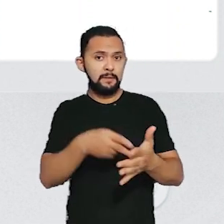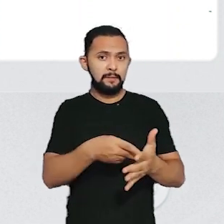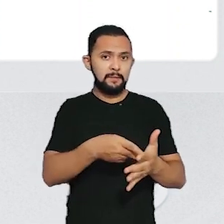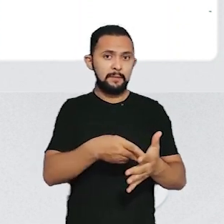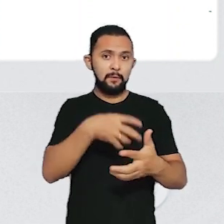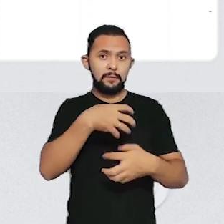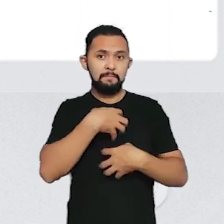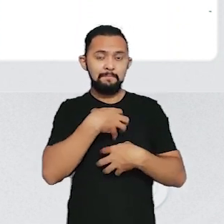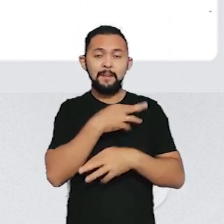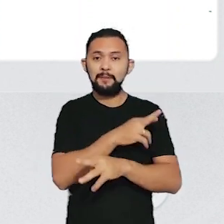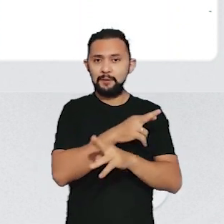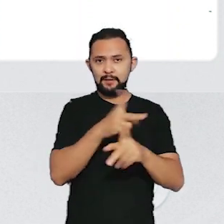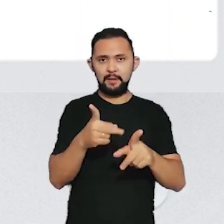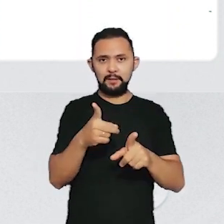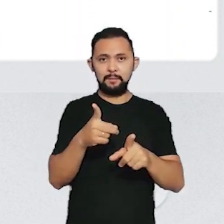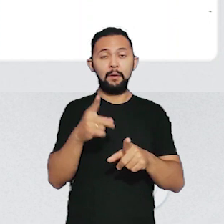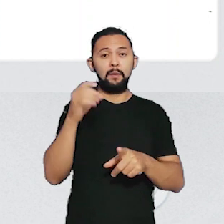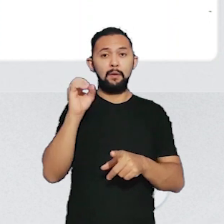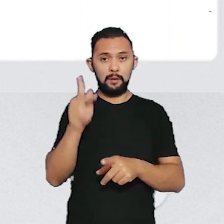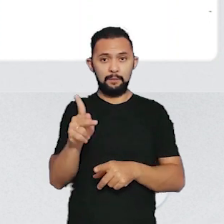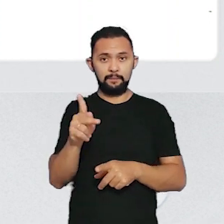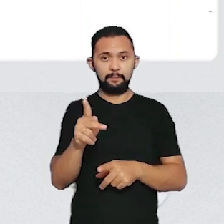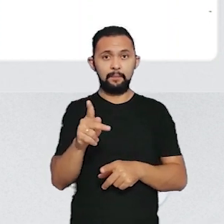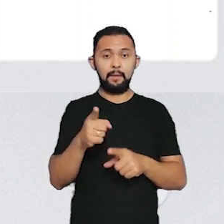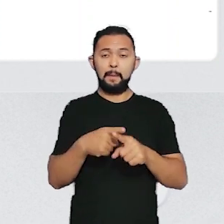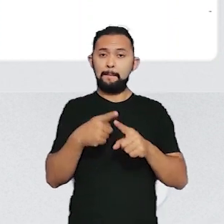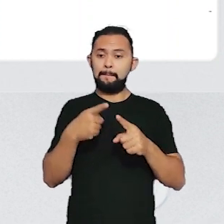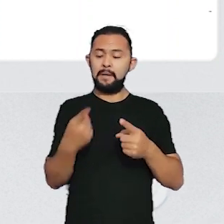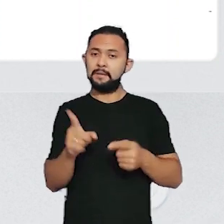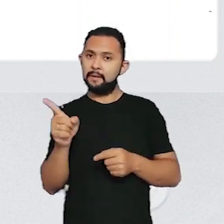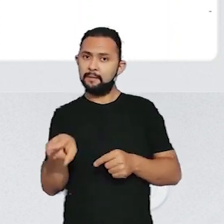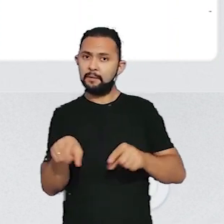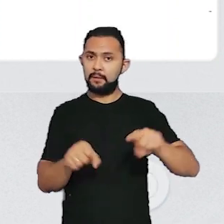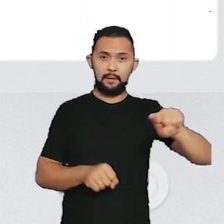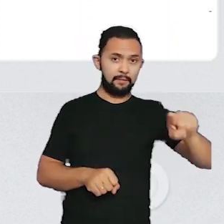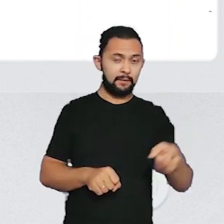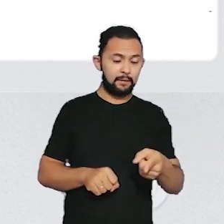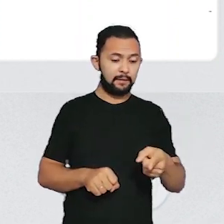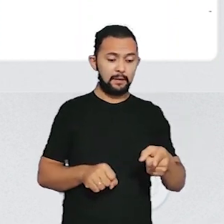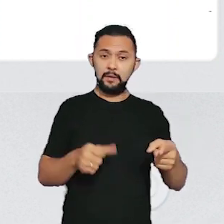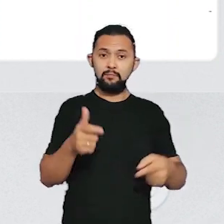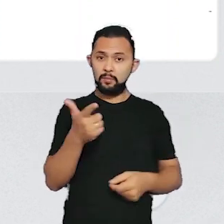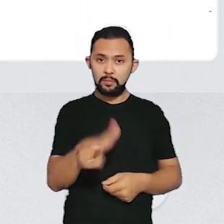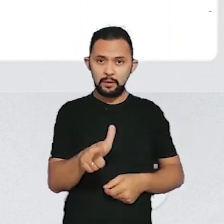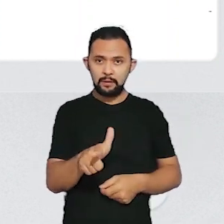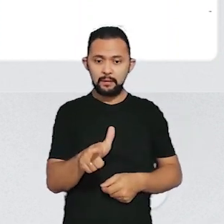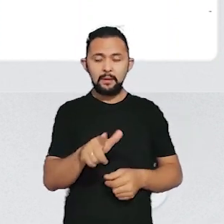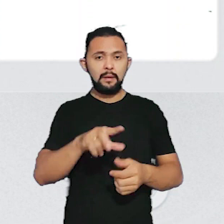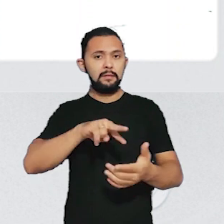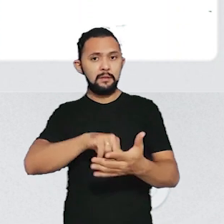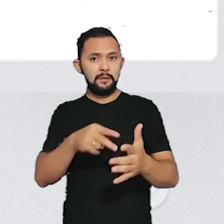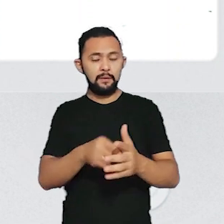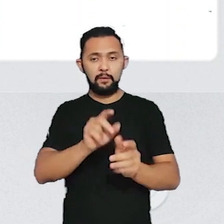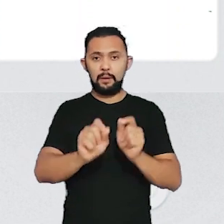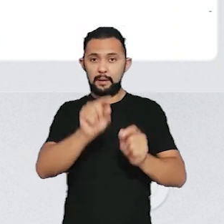maior continente. Então, eu tivesse duas Áfricas, por exemplo. Então, se não tivesse a vírgula, ela seria restritiva. Então, eu estou restringindo a